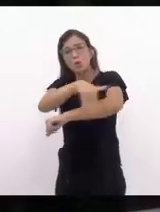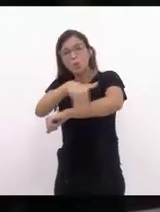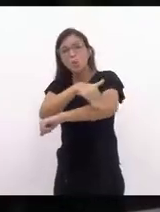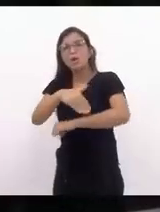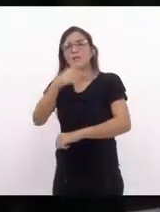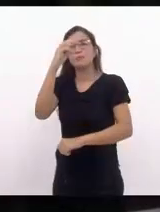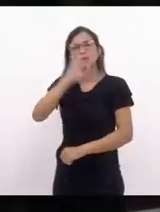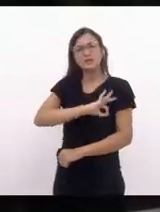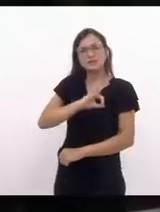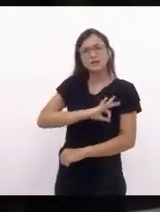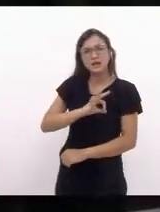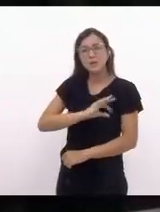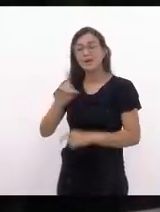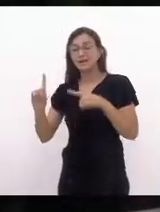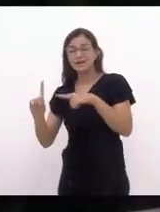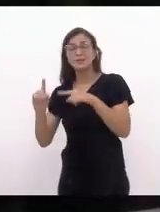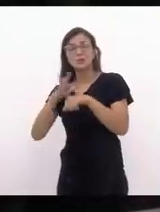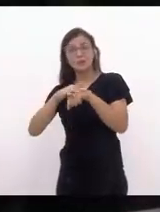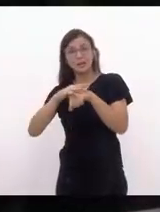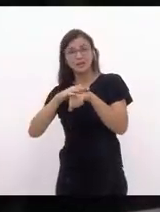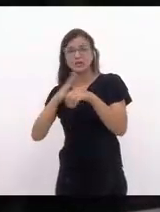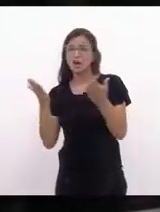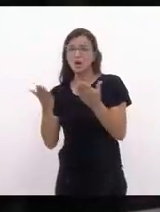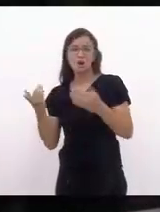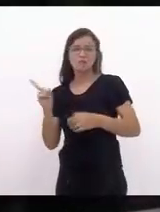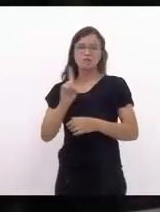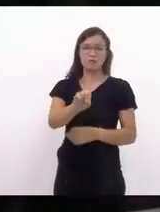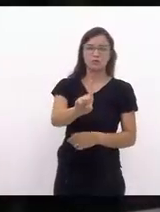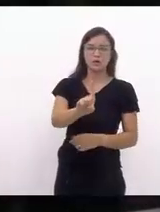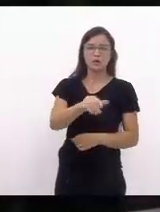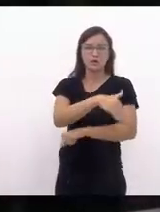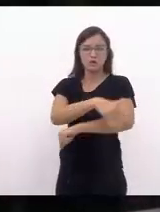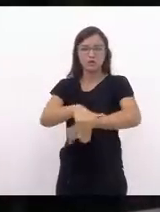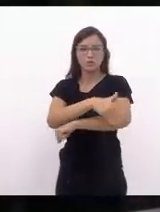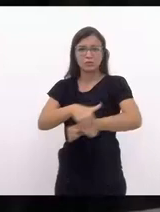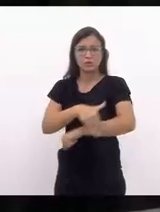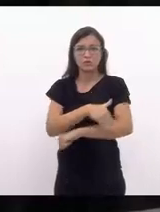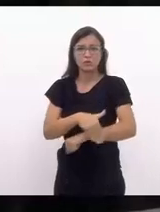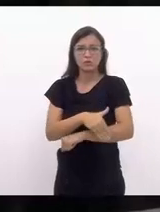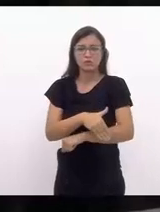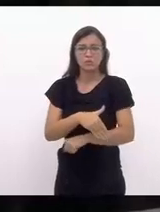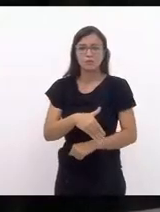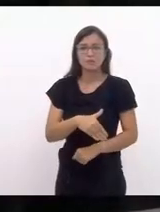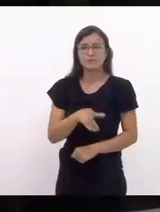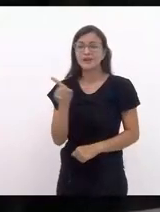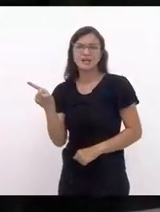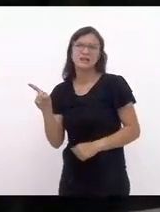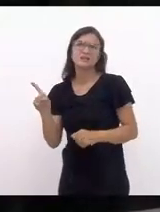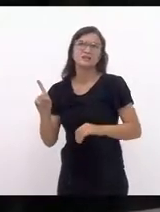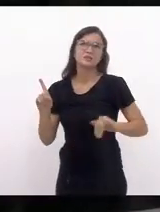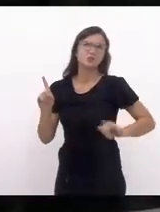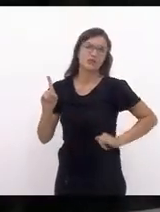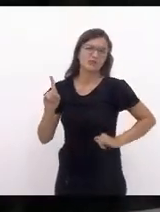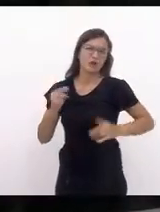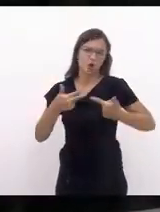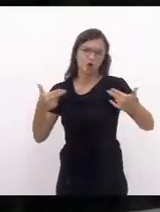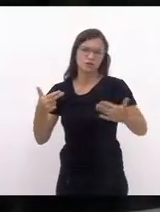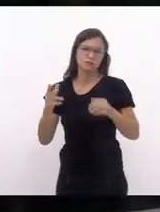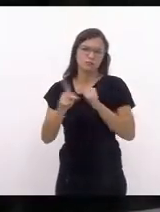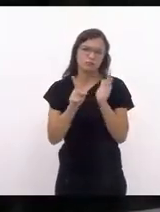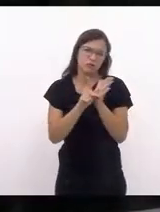bombeiro que tá doente por ele veio tá sofrendo alguma coisa presente saúde